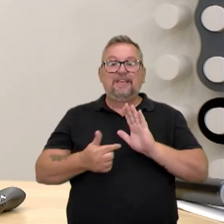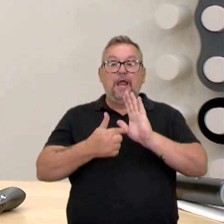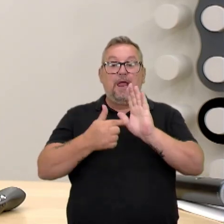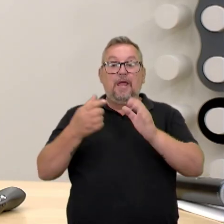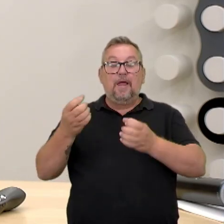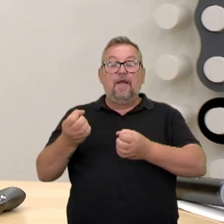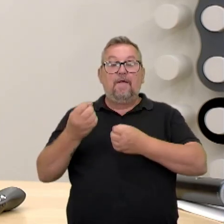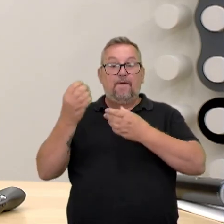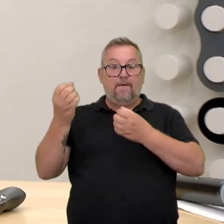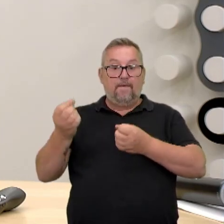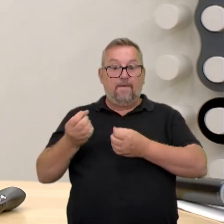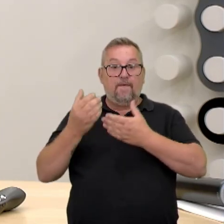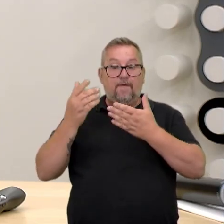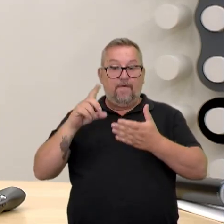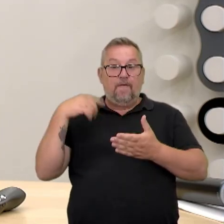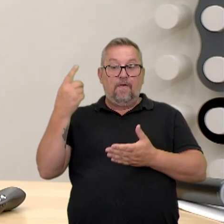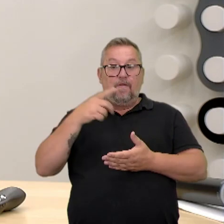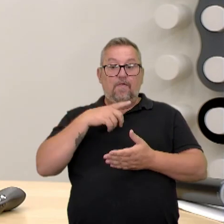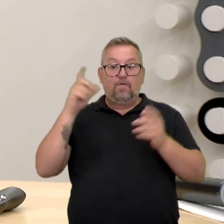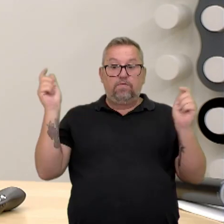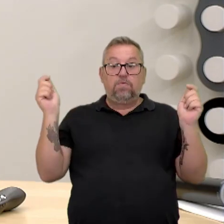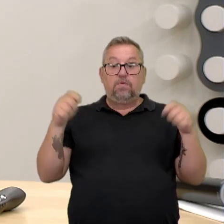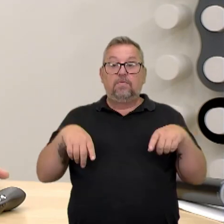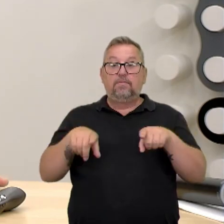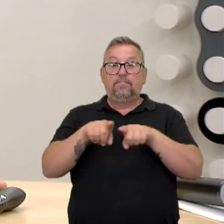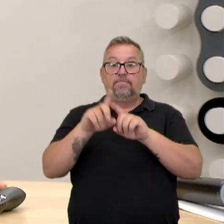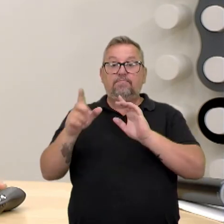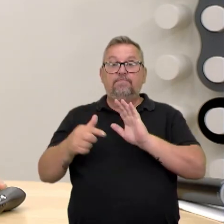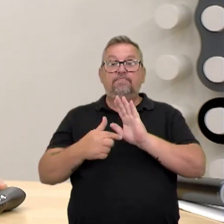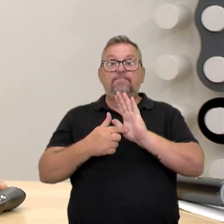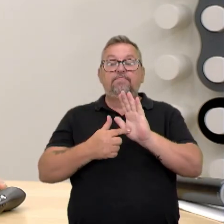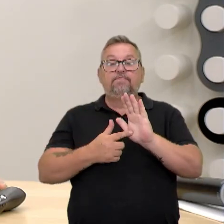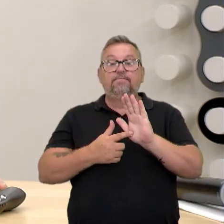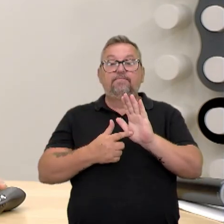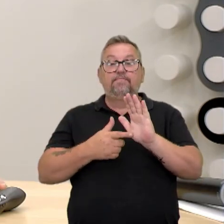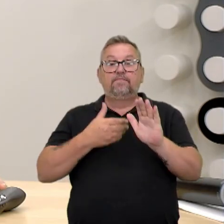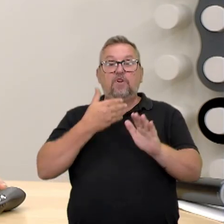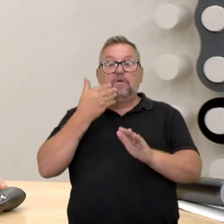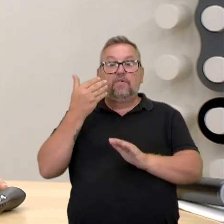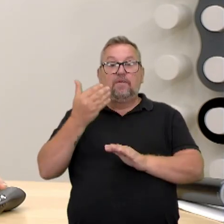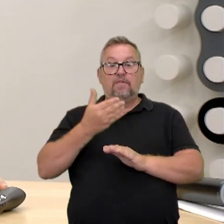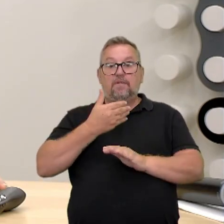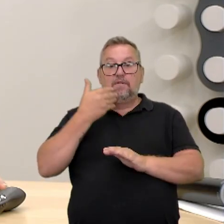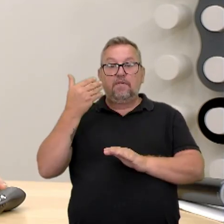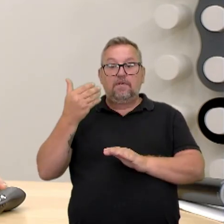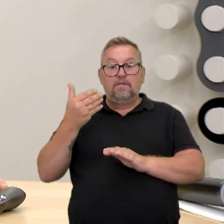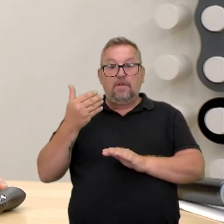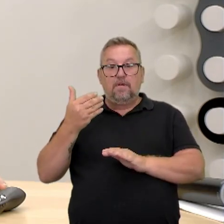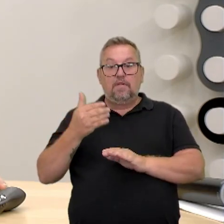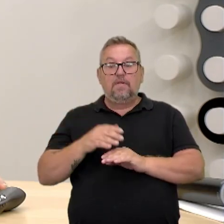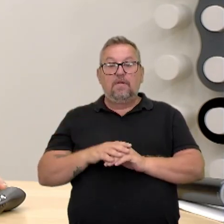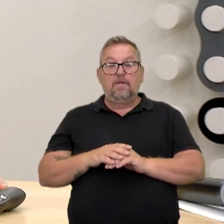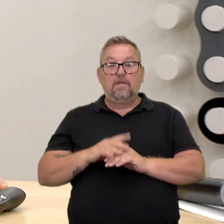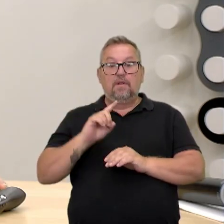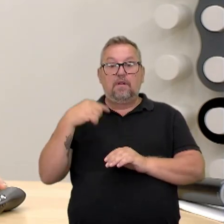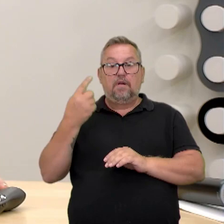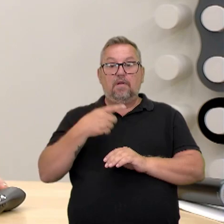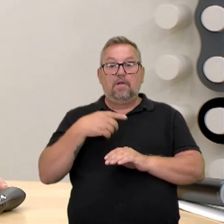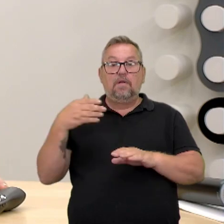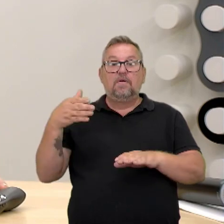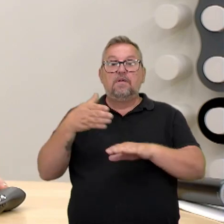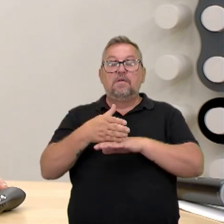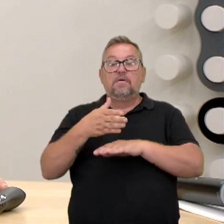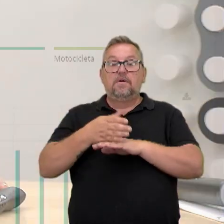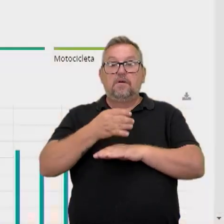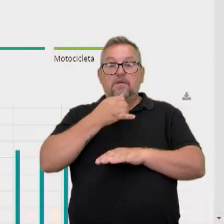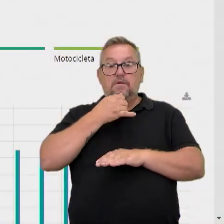do municípios, nós também podemos mostrar, tá? Então é fácil aqui de acessar. Então a gente pode entrar aí, por